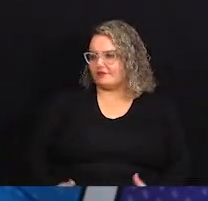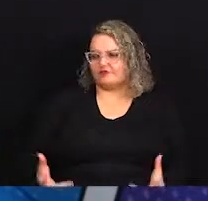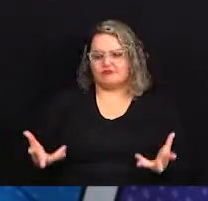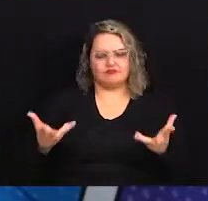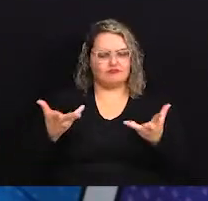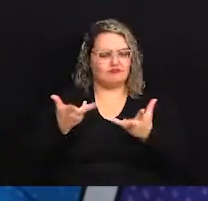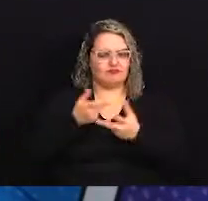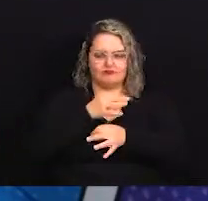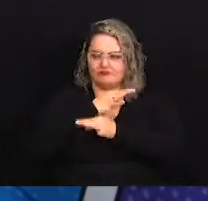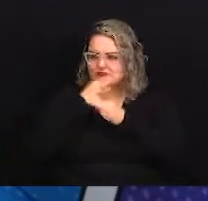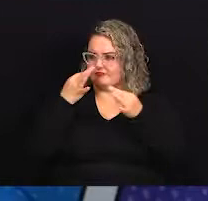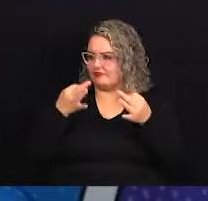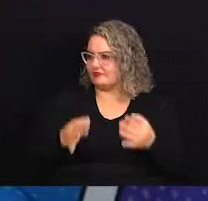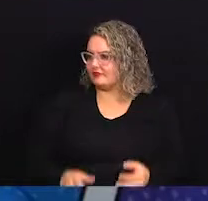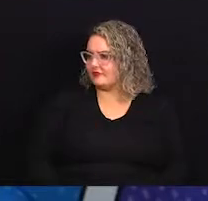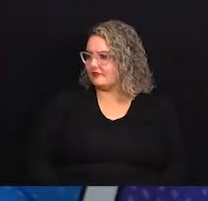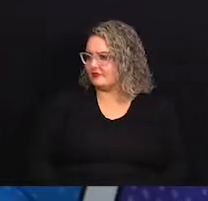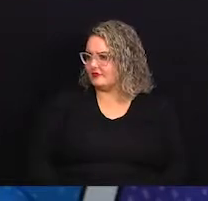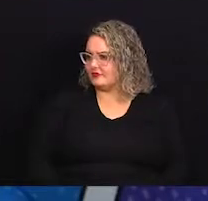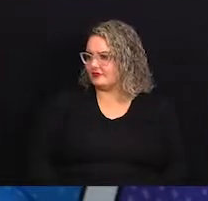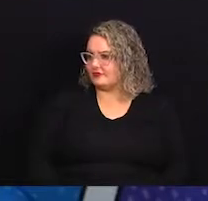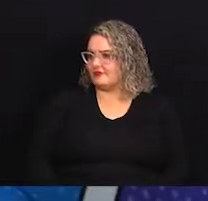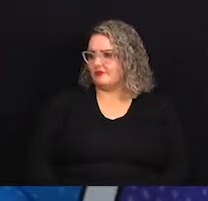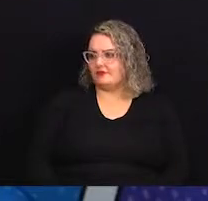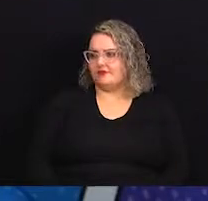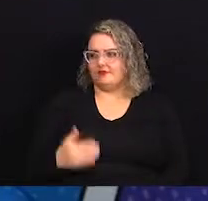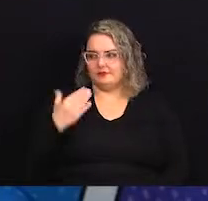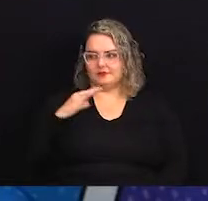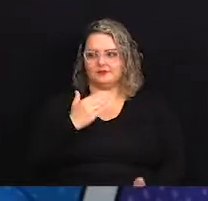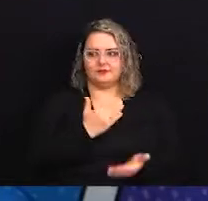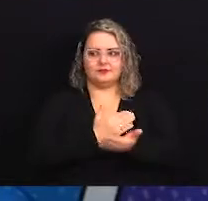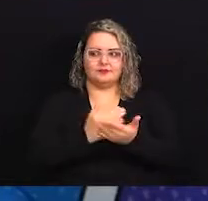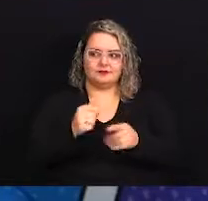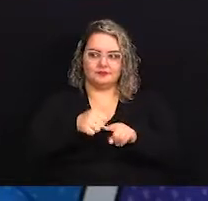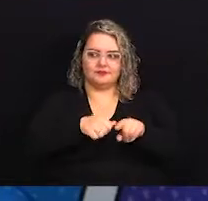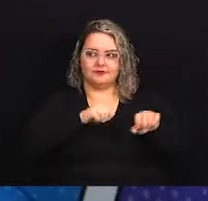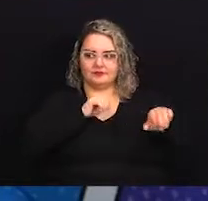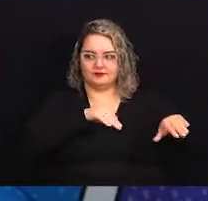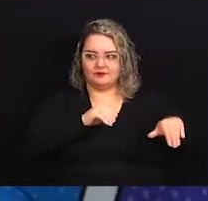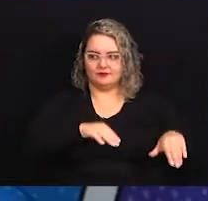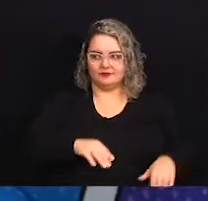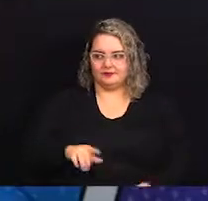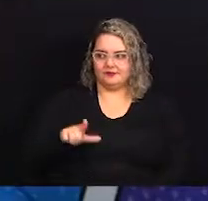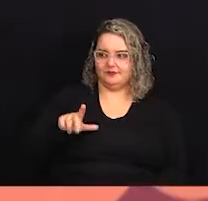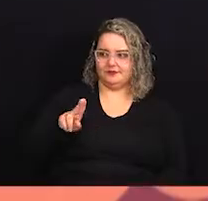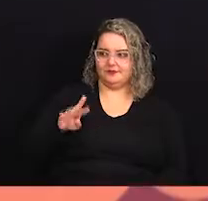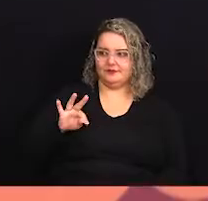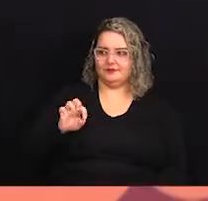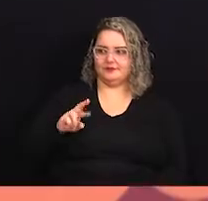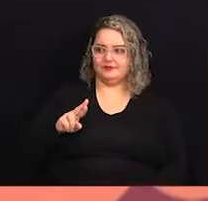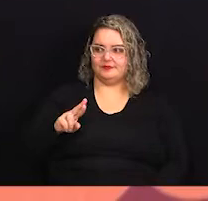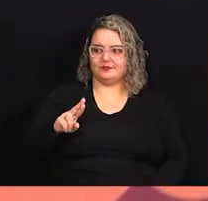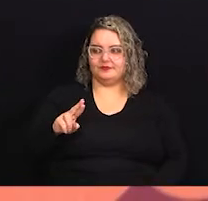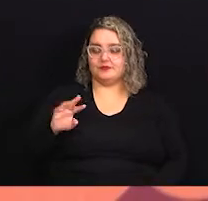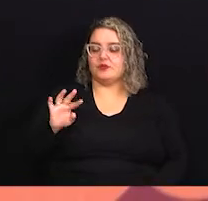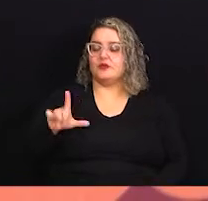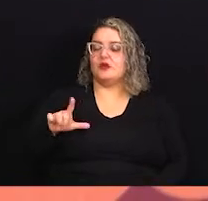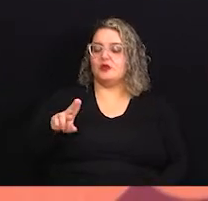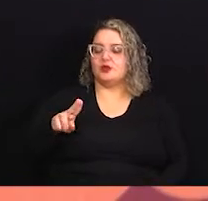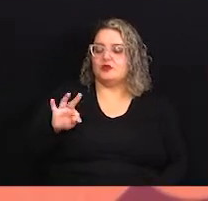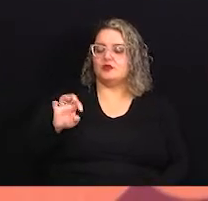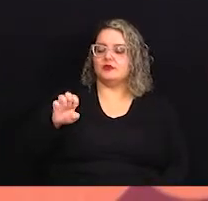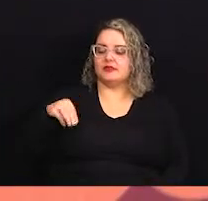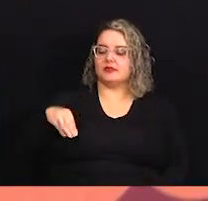capa maravilhosa, assim. Foi lançado agora no comecinho de setembro pela editora Gutenberg. Tá fresquinho.